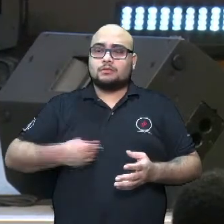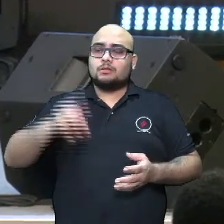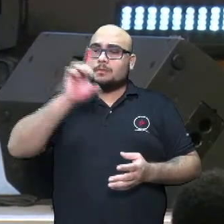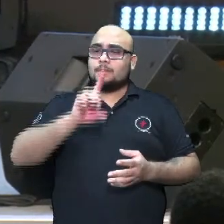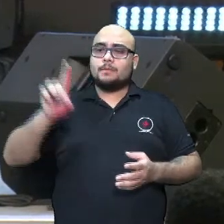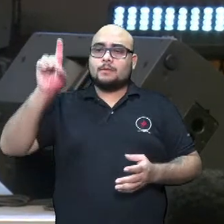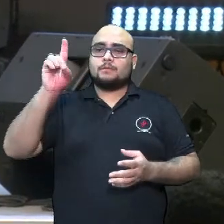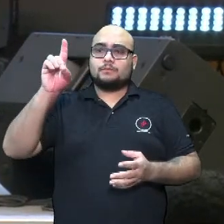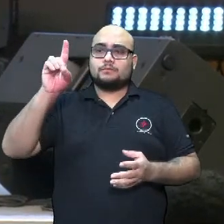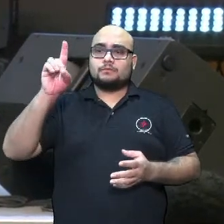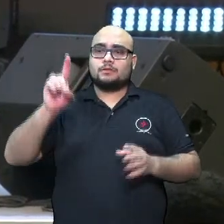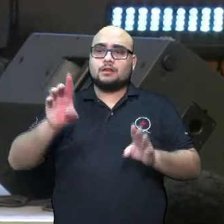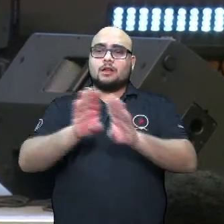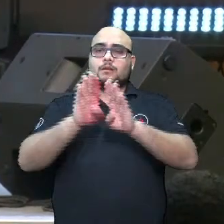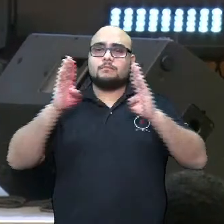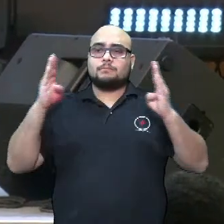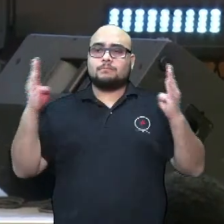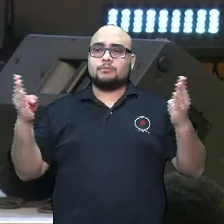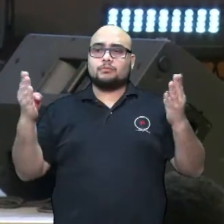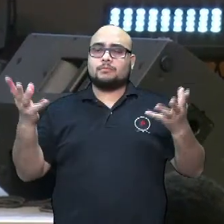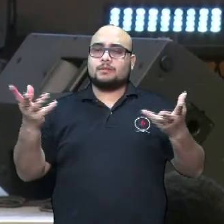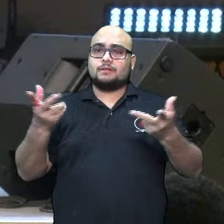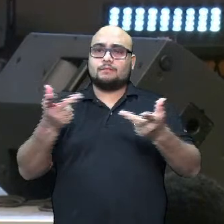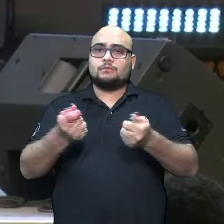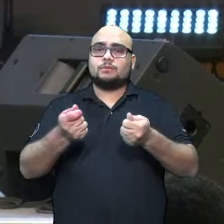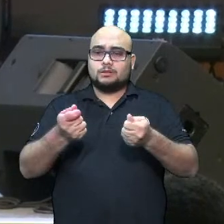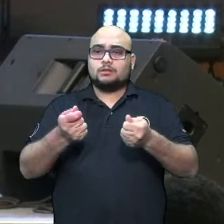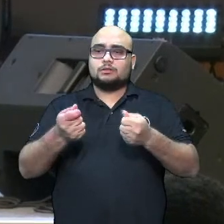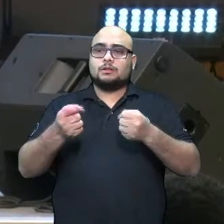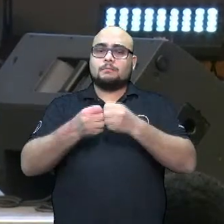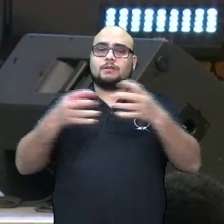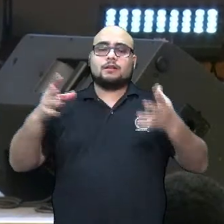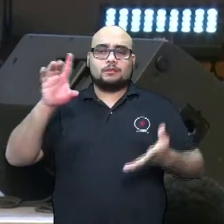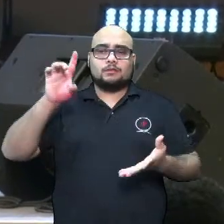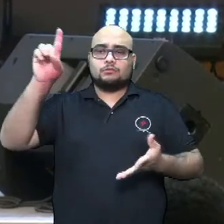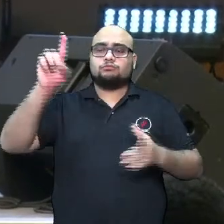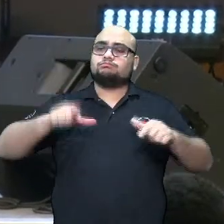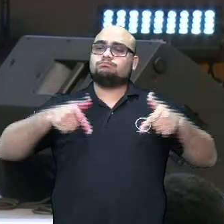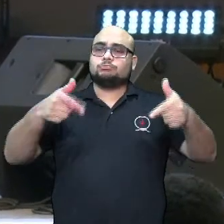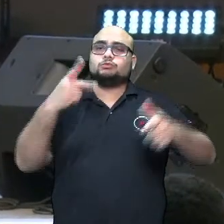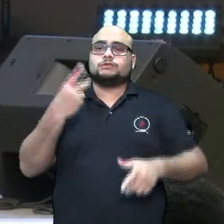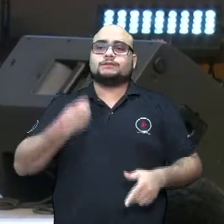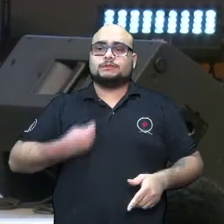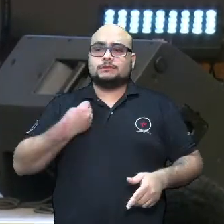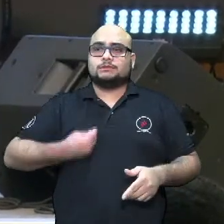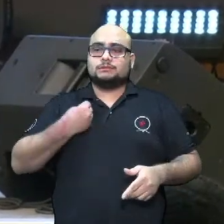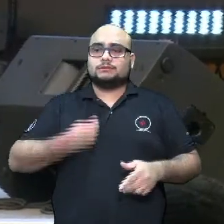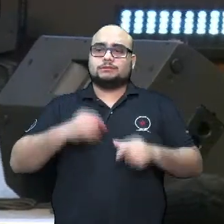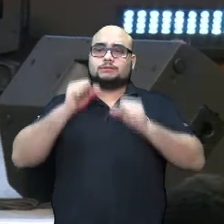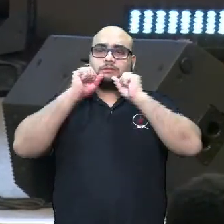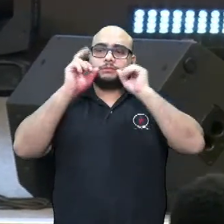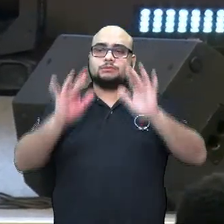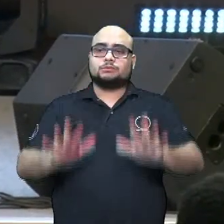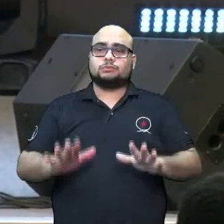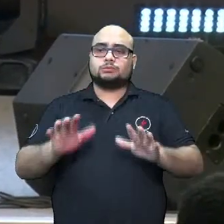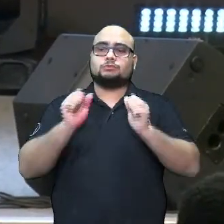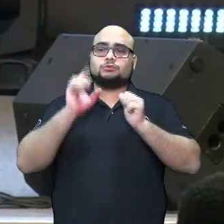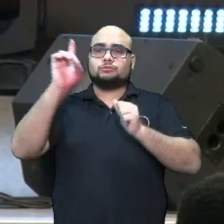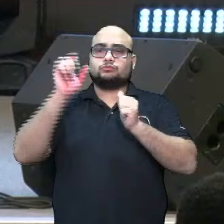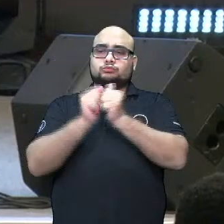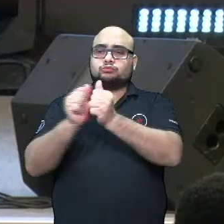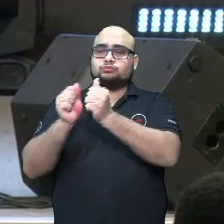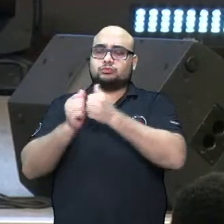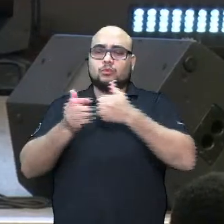grande porta para você. Que o sobrenatural de Deus se manifeste sobre a sua vida. Que a bênção de Deus te acompanhe por onde você